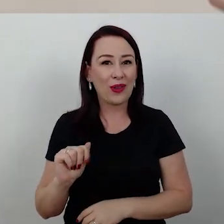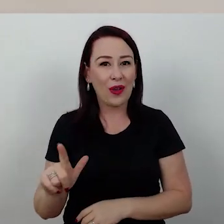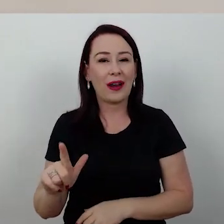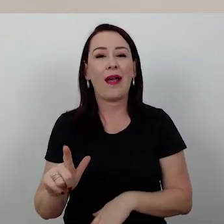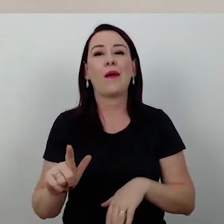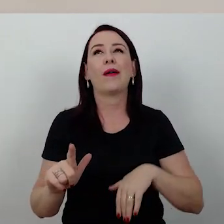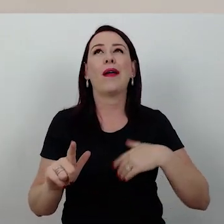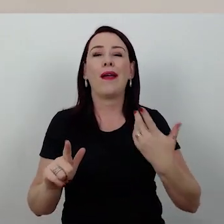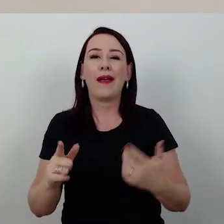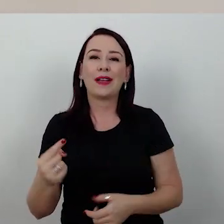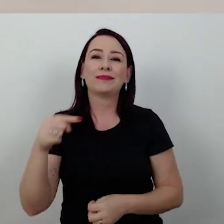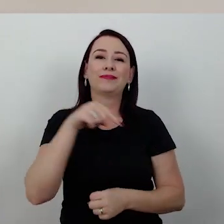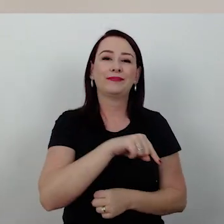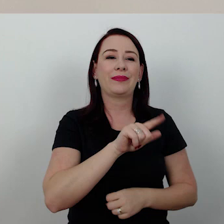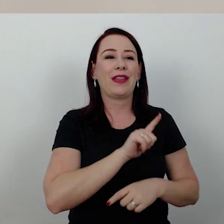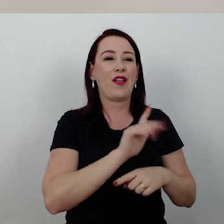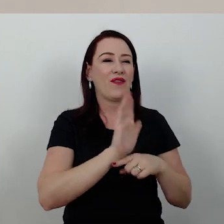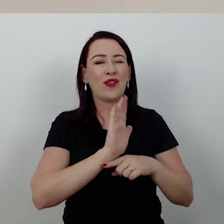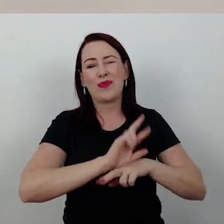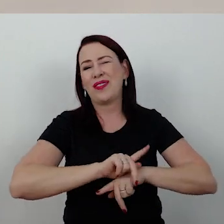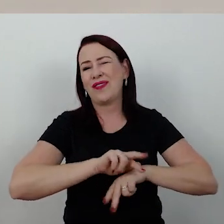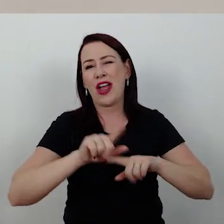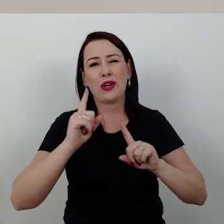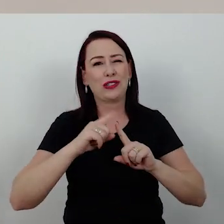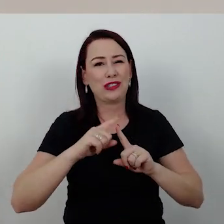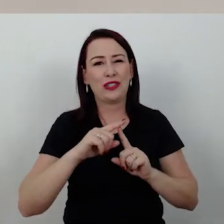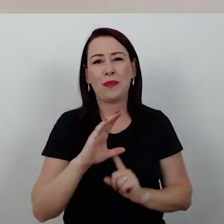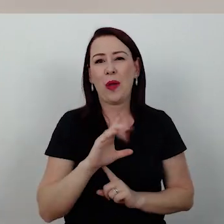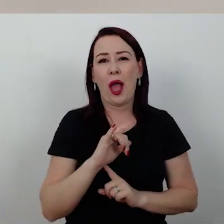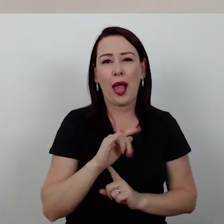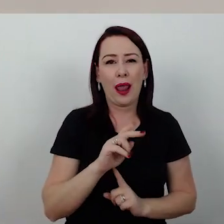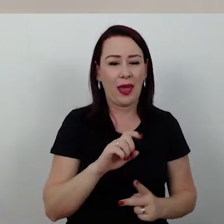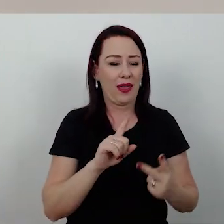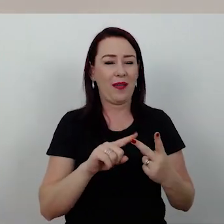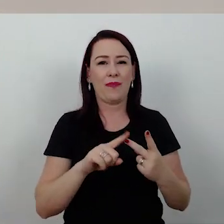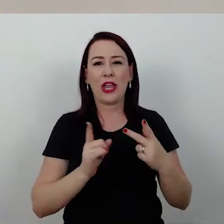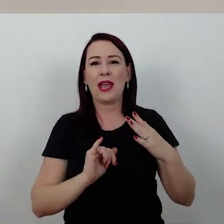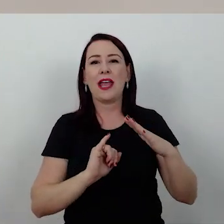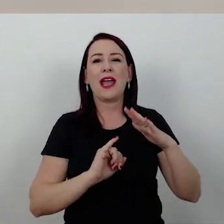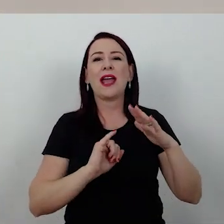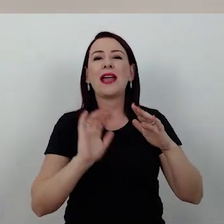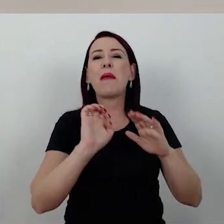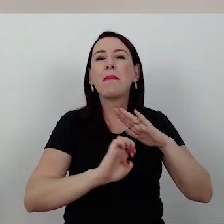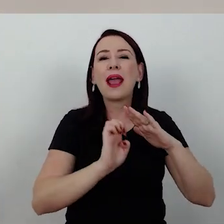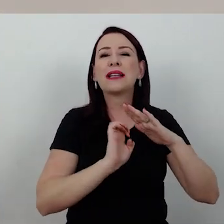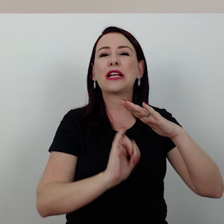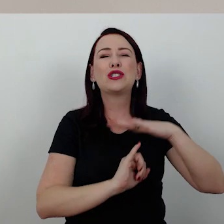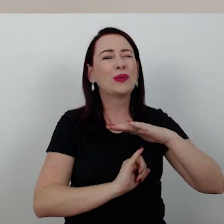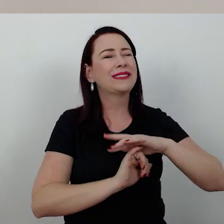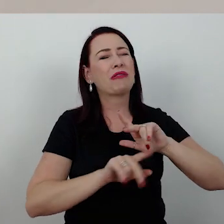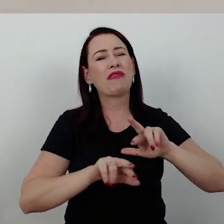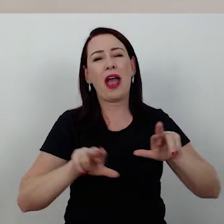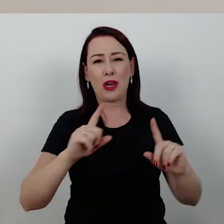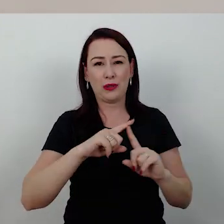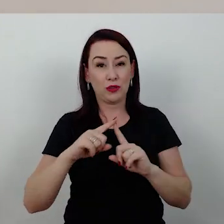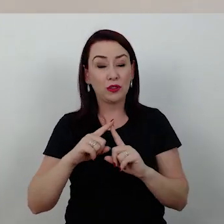no corporativo, institucional, videoclipe, né? Vai fazer o que tem para gerar trabalho e renda. E isso